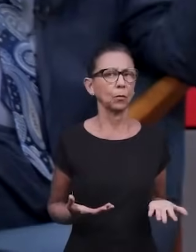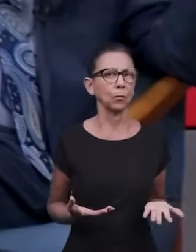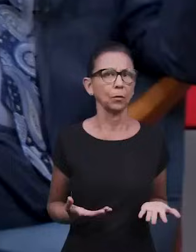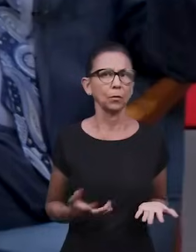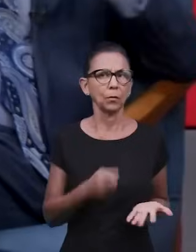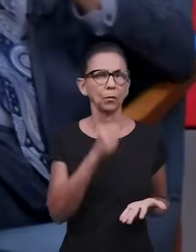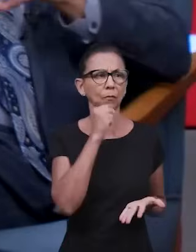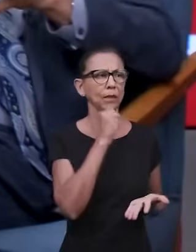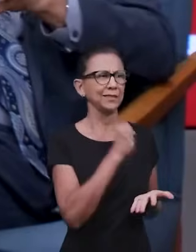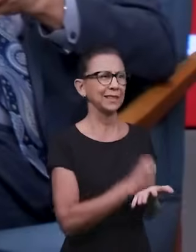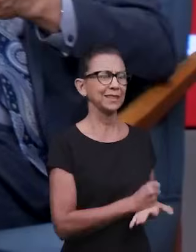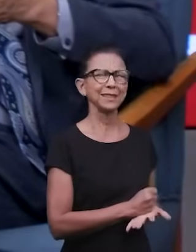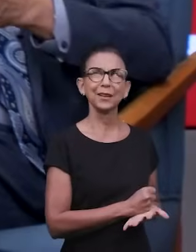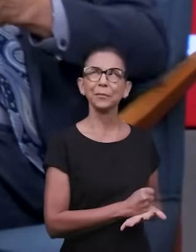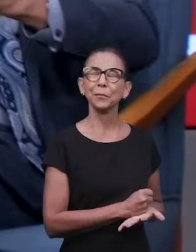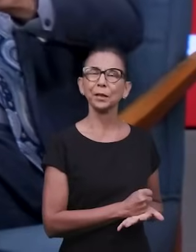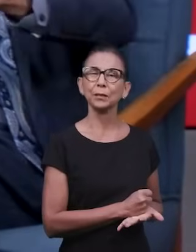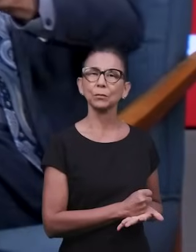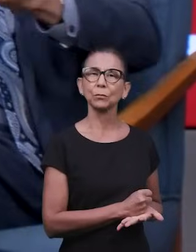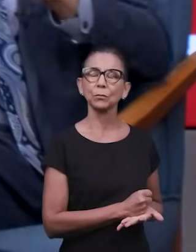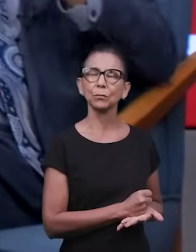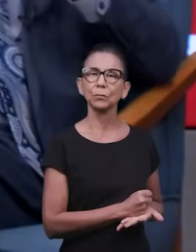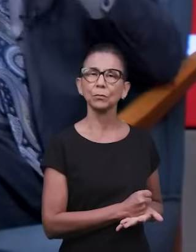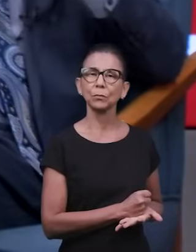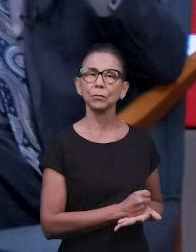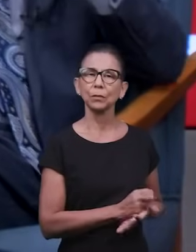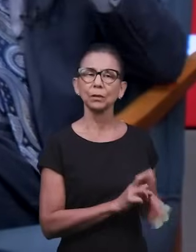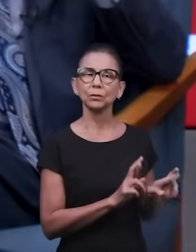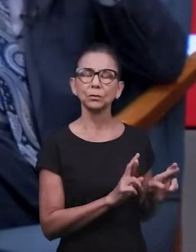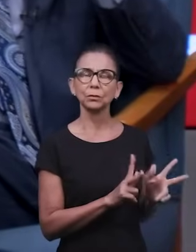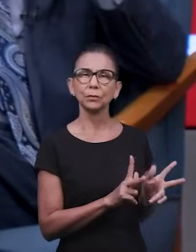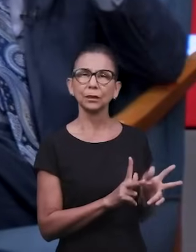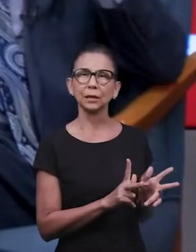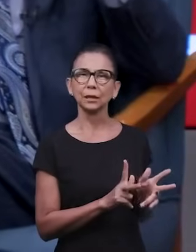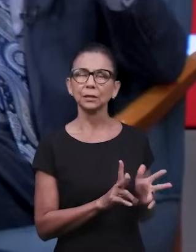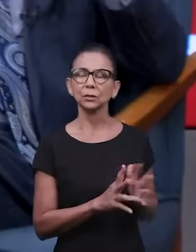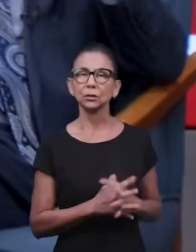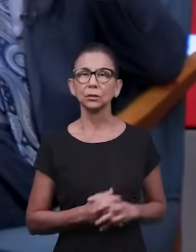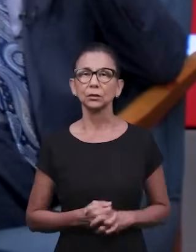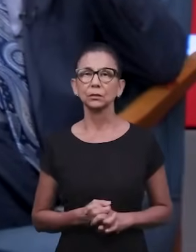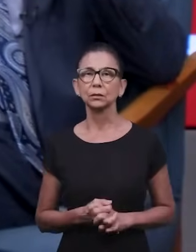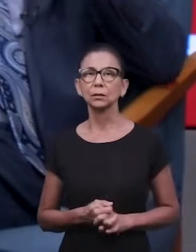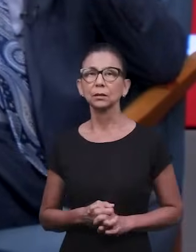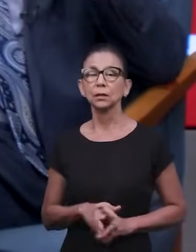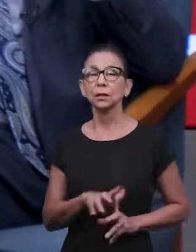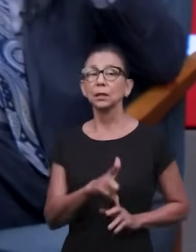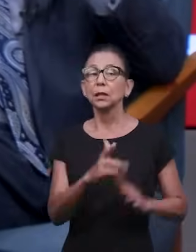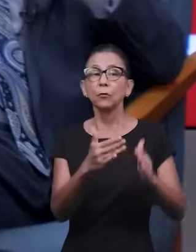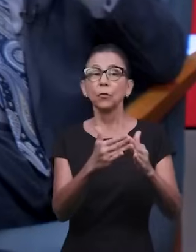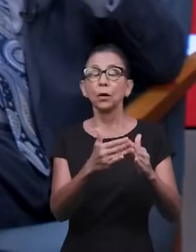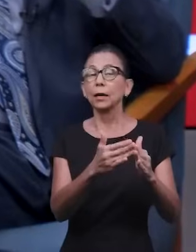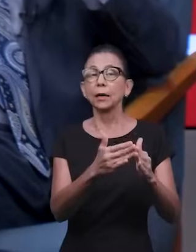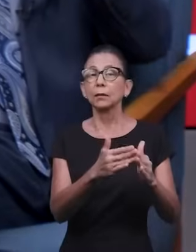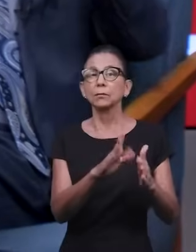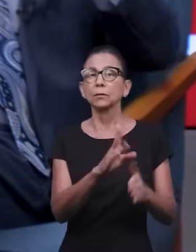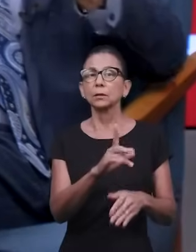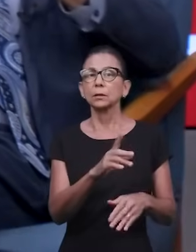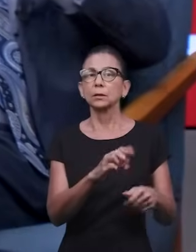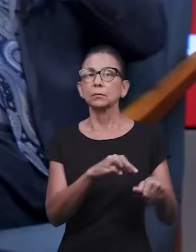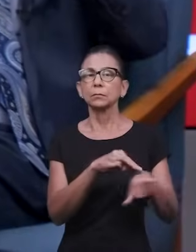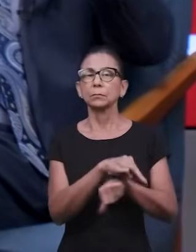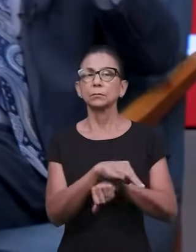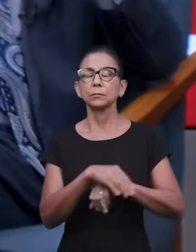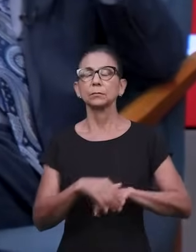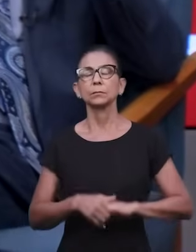Silvério testamento não era não dava ênfase a Ministério nem aí